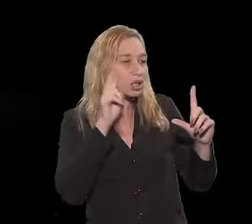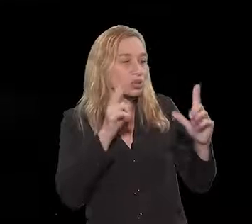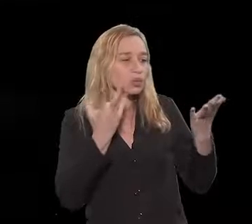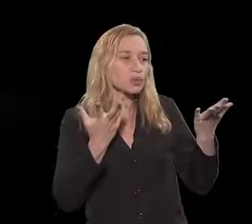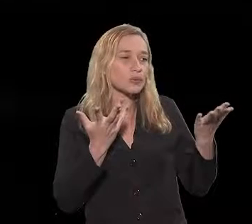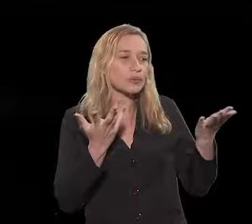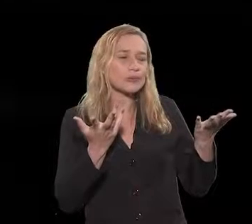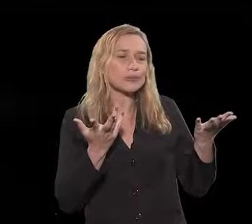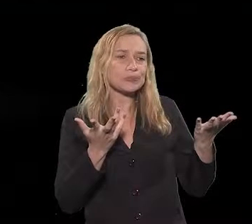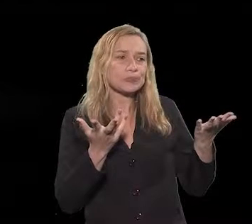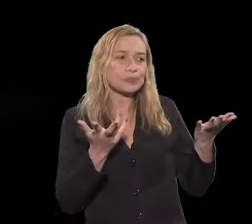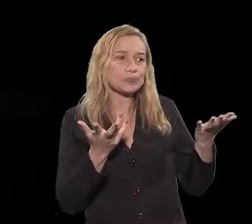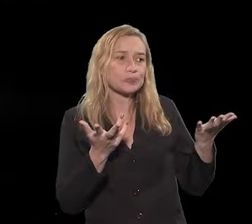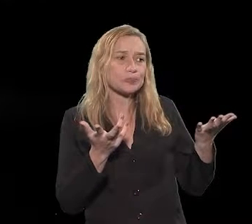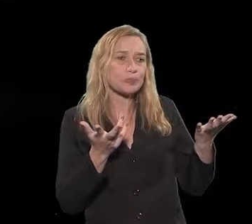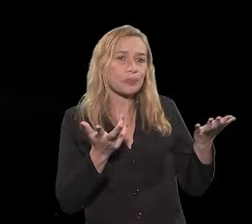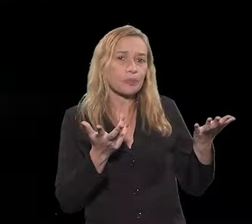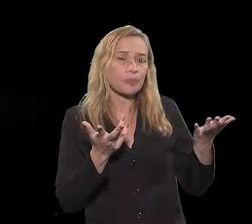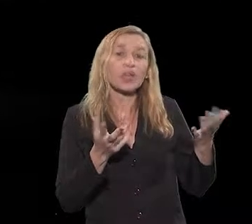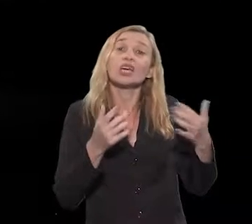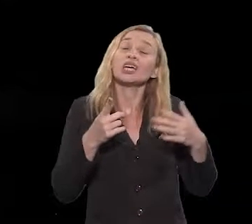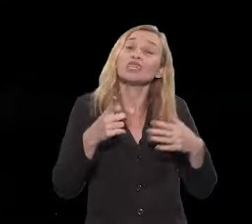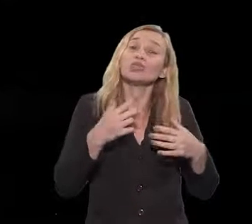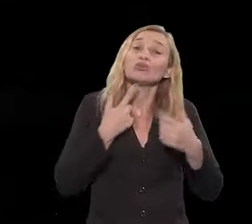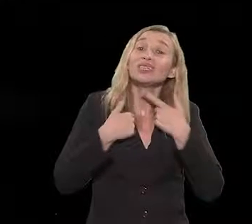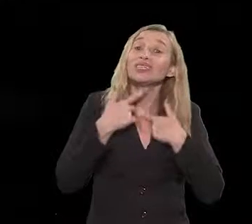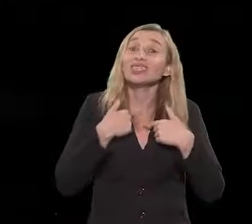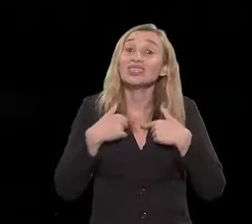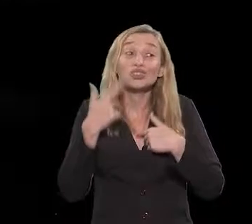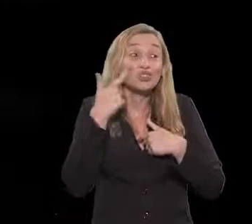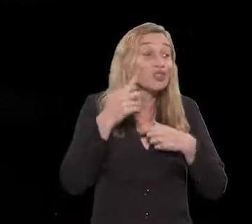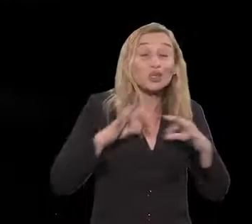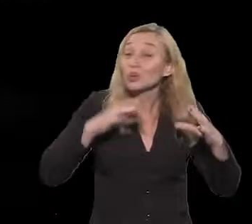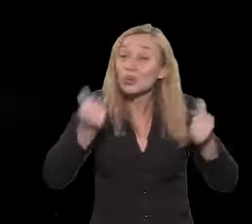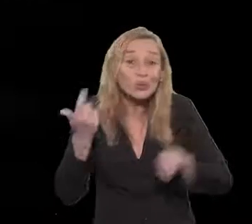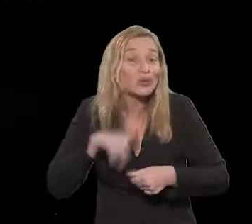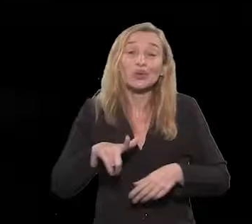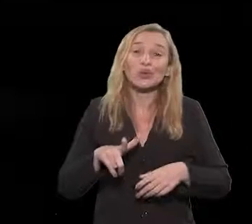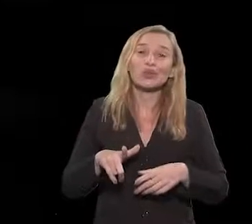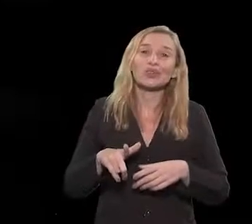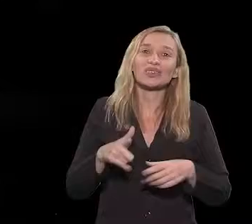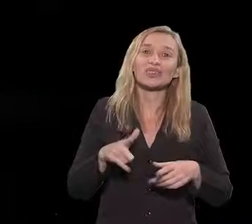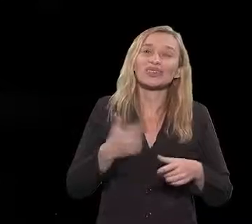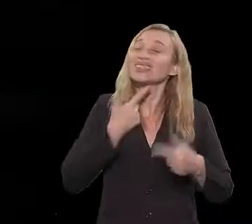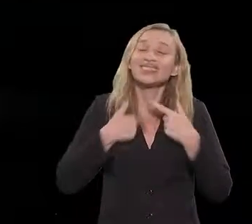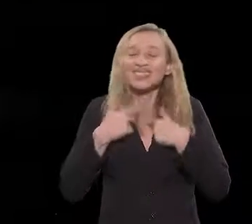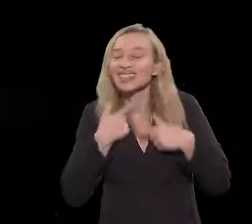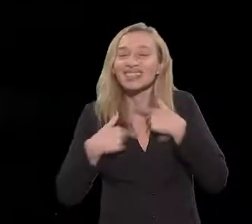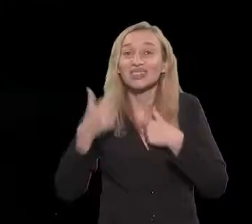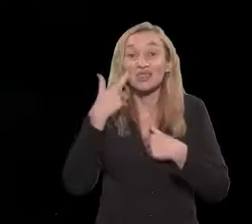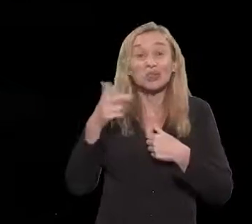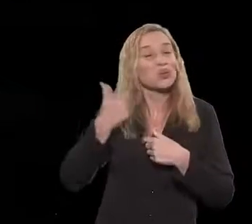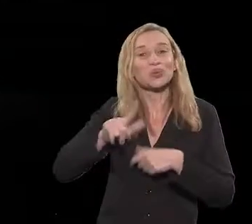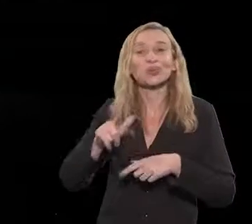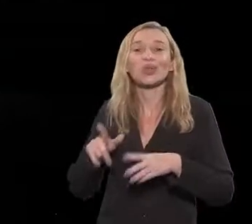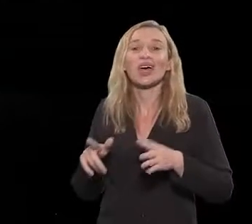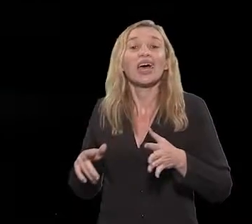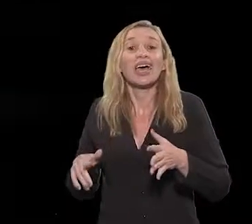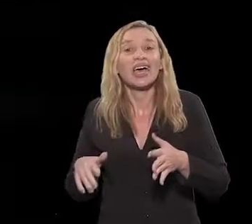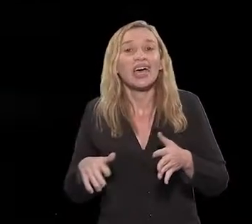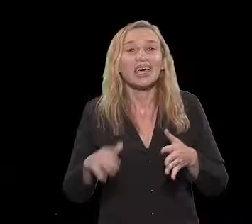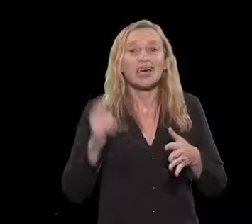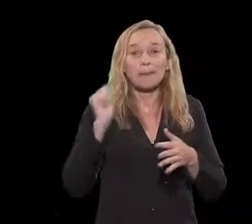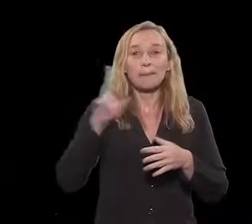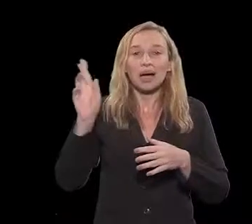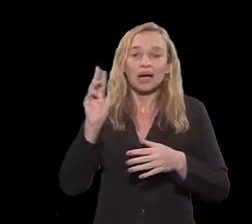maravilhoso. E deu vontade de assistir tudo, sabe? Uhum. Dá vontade de assistir, né?